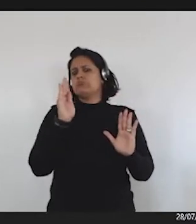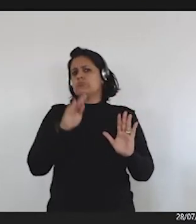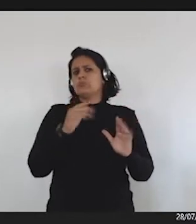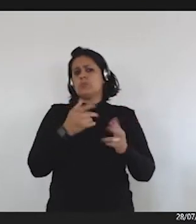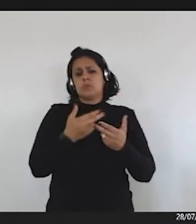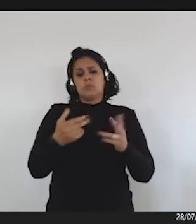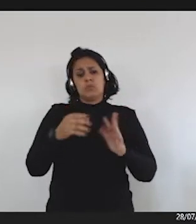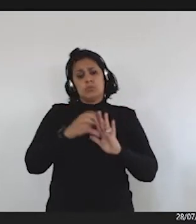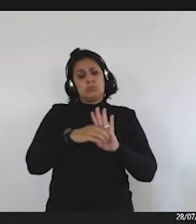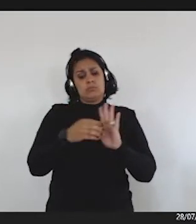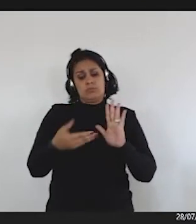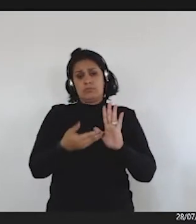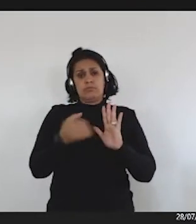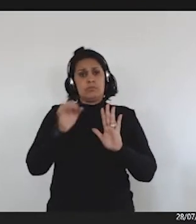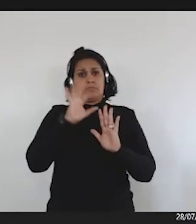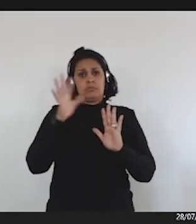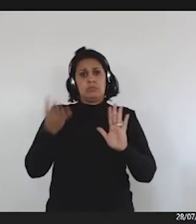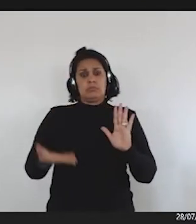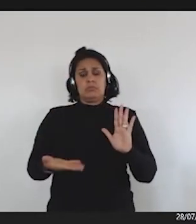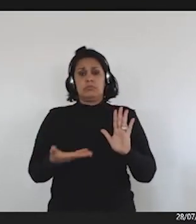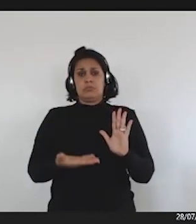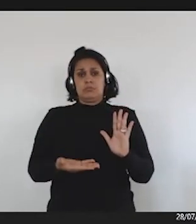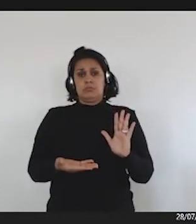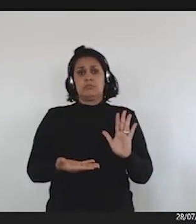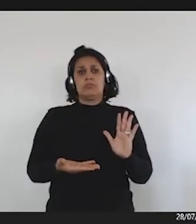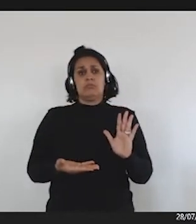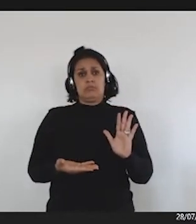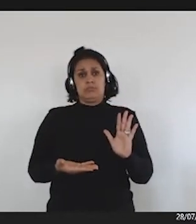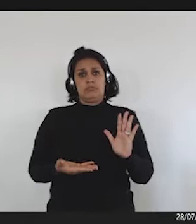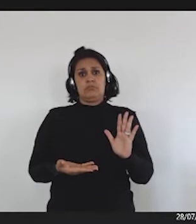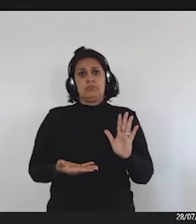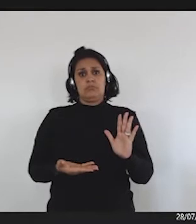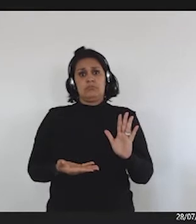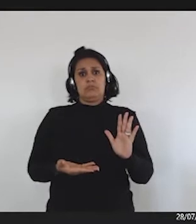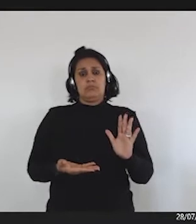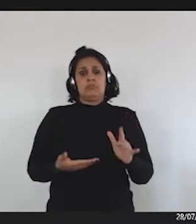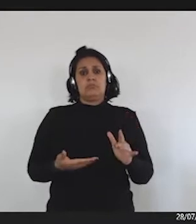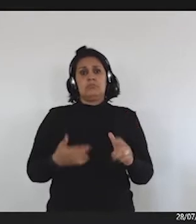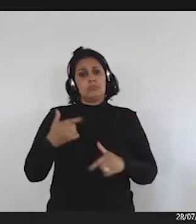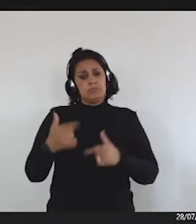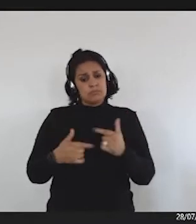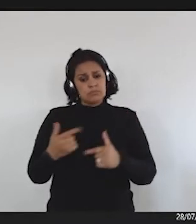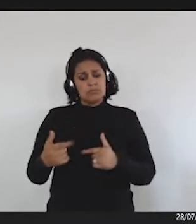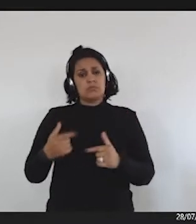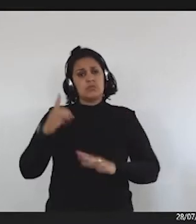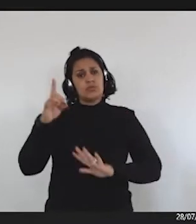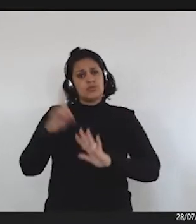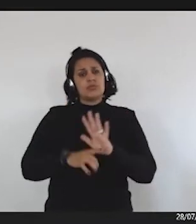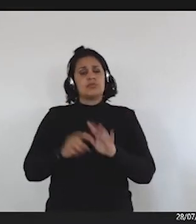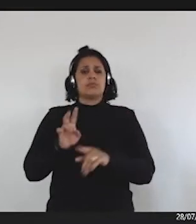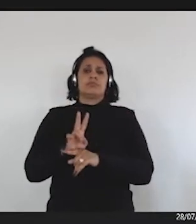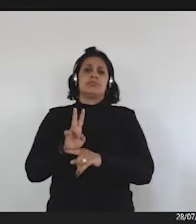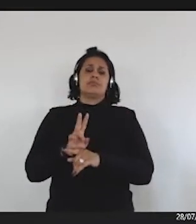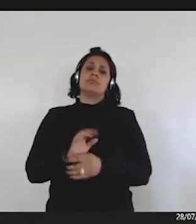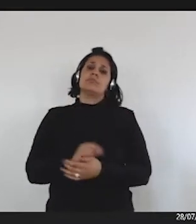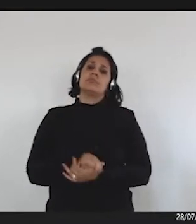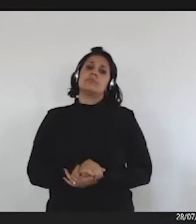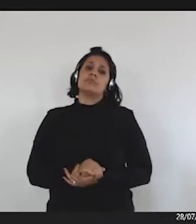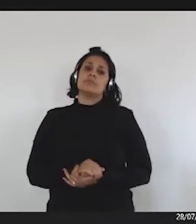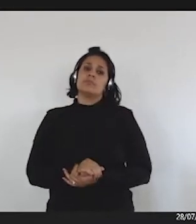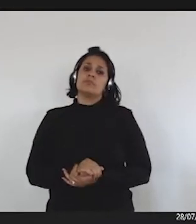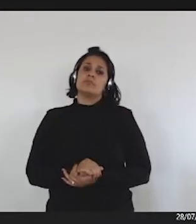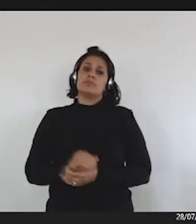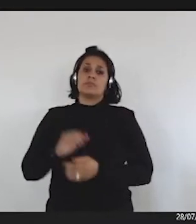esses conceitos tão claros e basilares da prática ao exercício do direito de defesa. Como Vossa Excelência,